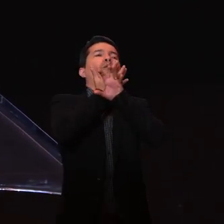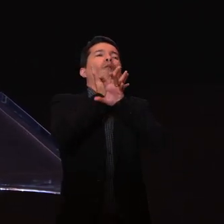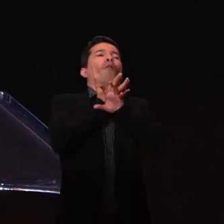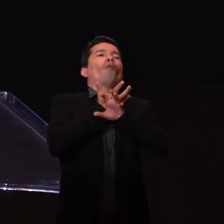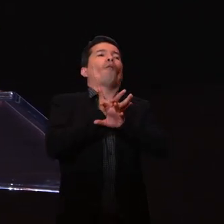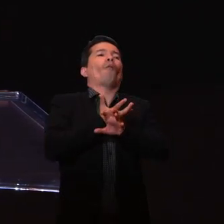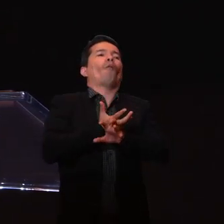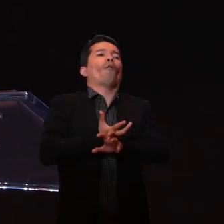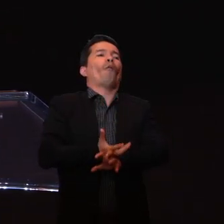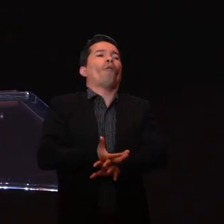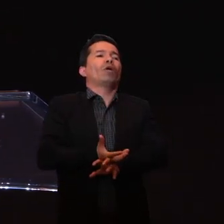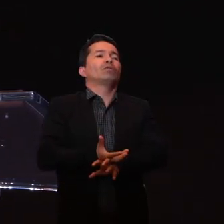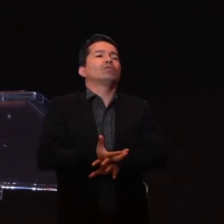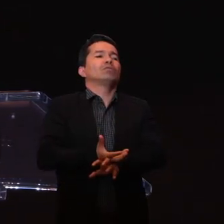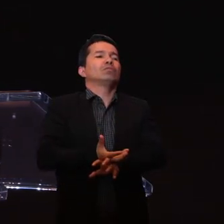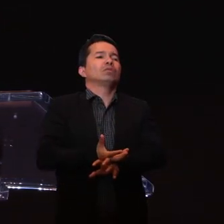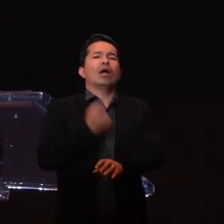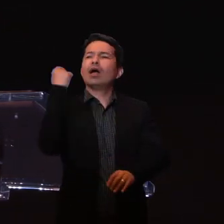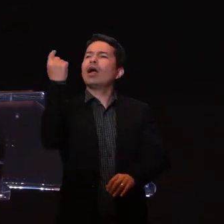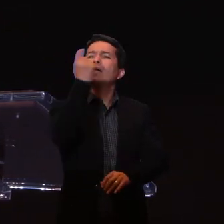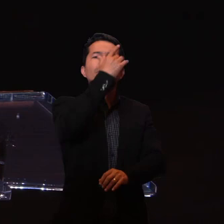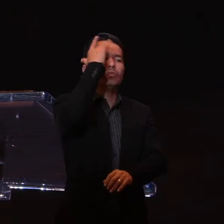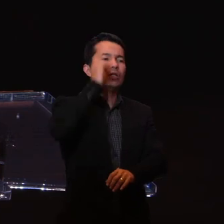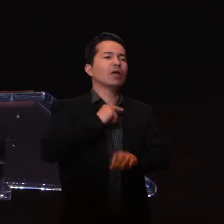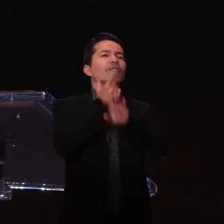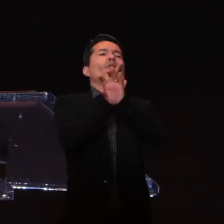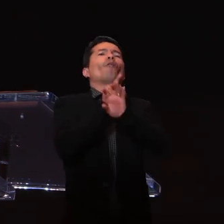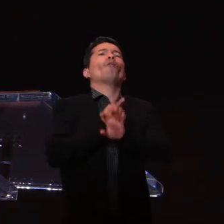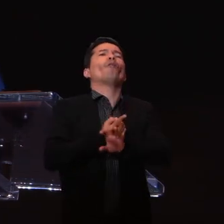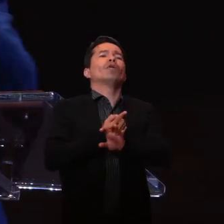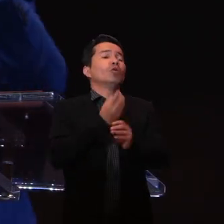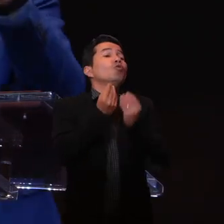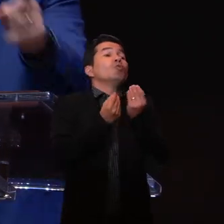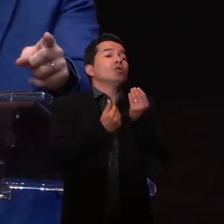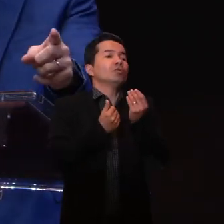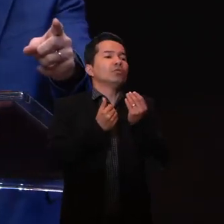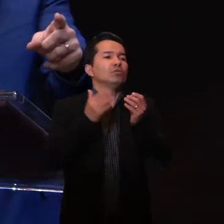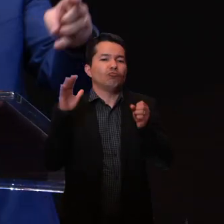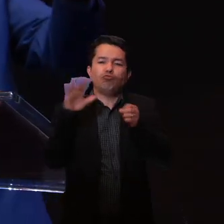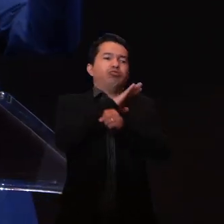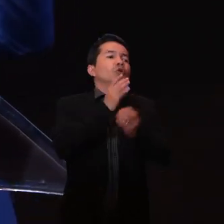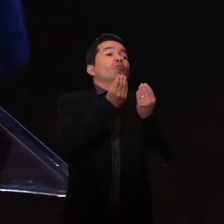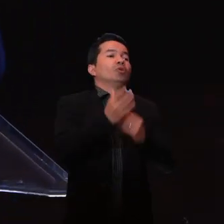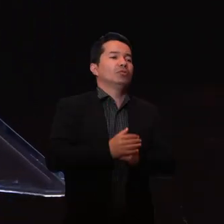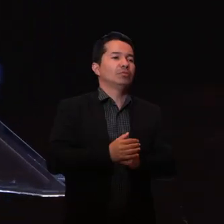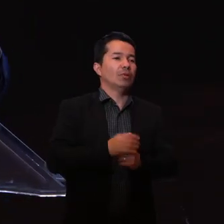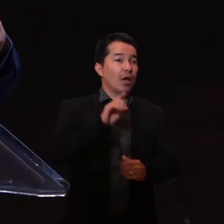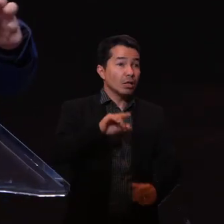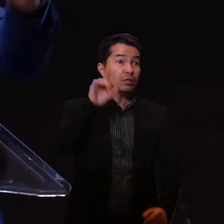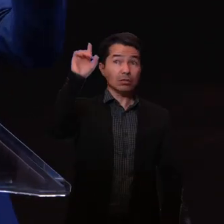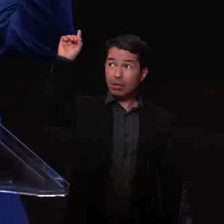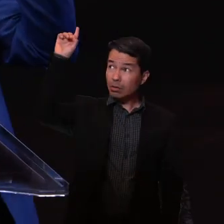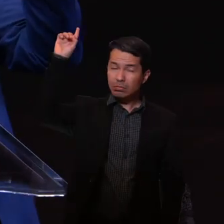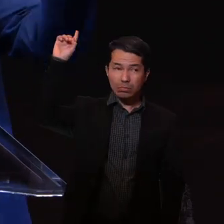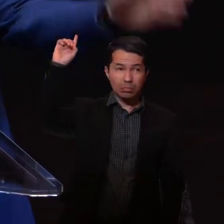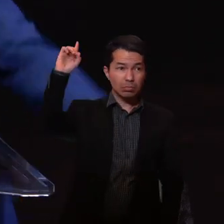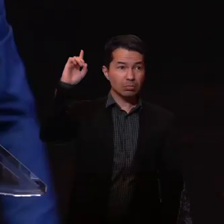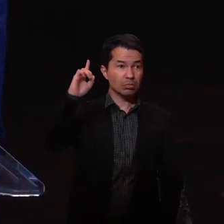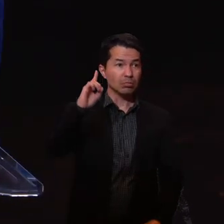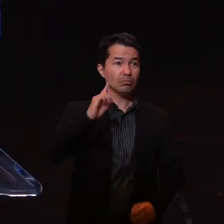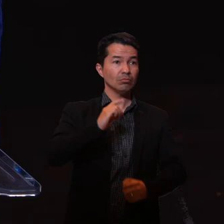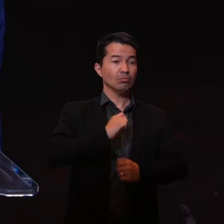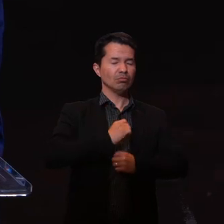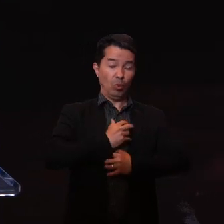tente colocar coisas e jogar coisas para dentro desse buraco, nada é capaz de nos